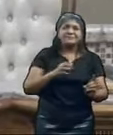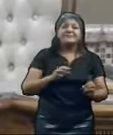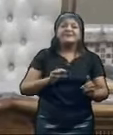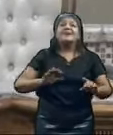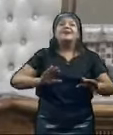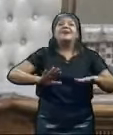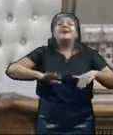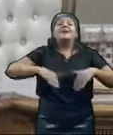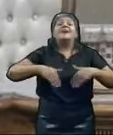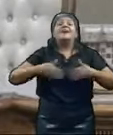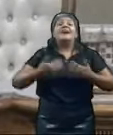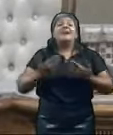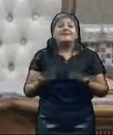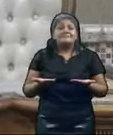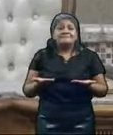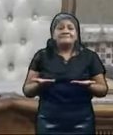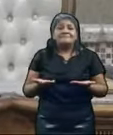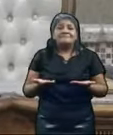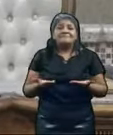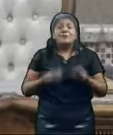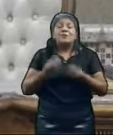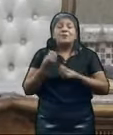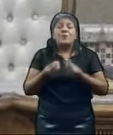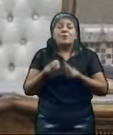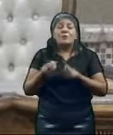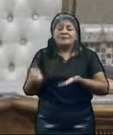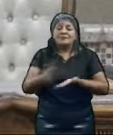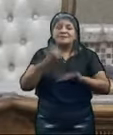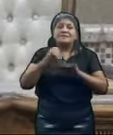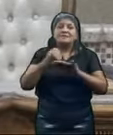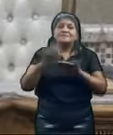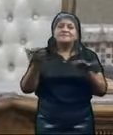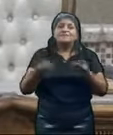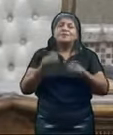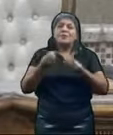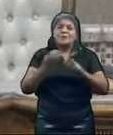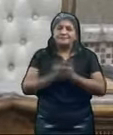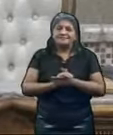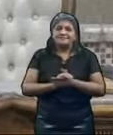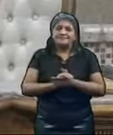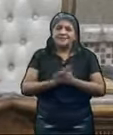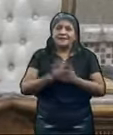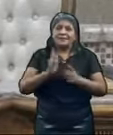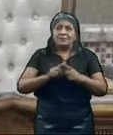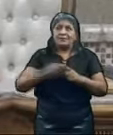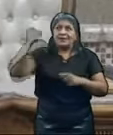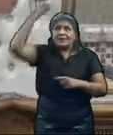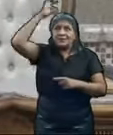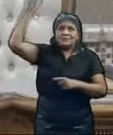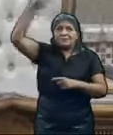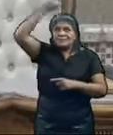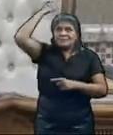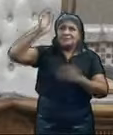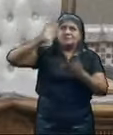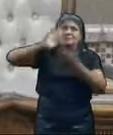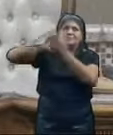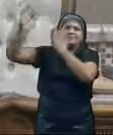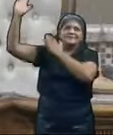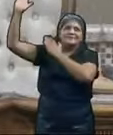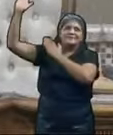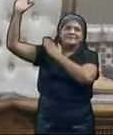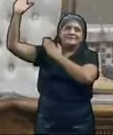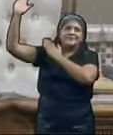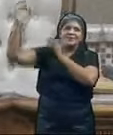e Então meus irmãos é o mapa da felicidade eu servia a Deus vai ficar credfirme na casa do senhor obedecer da